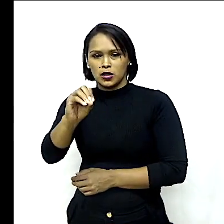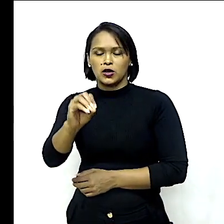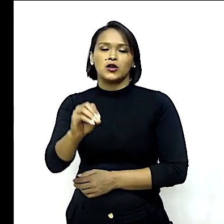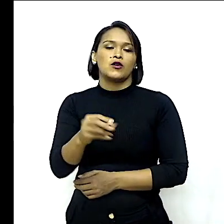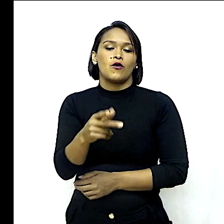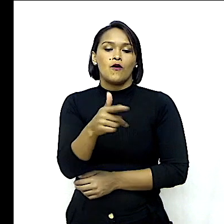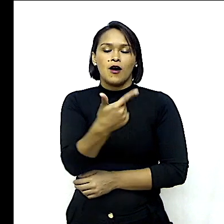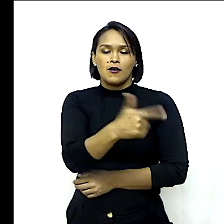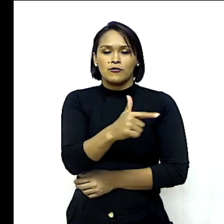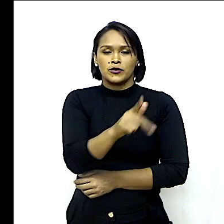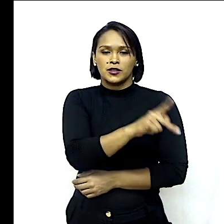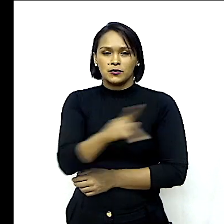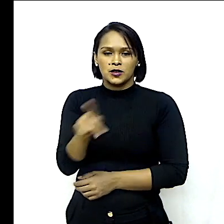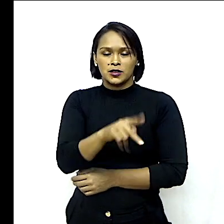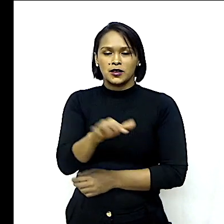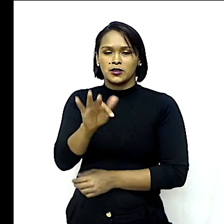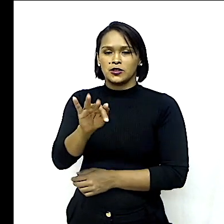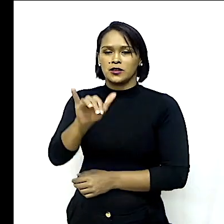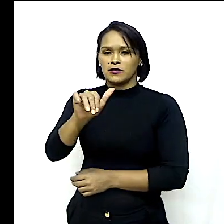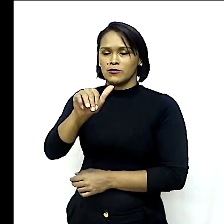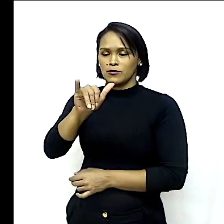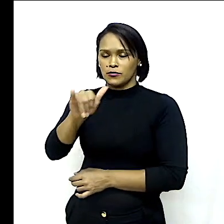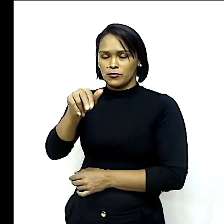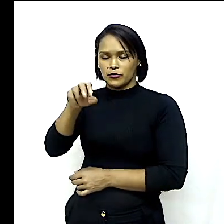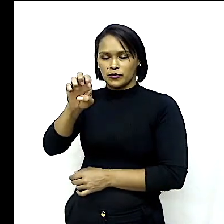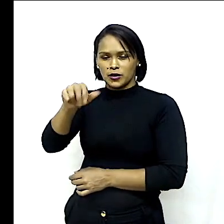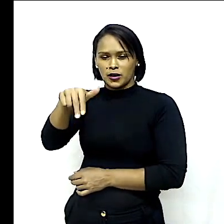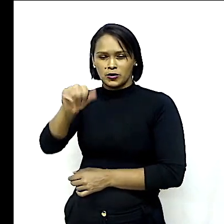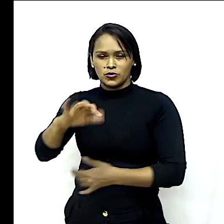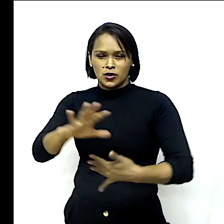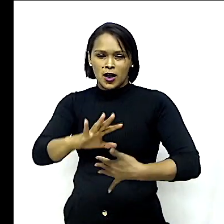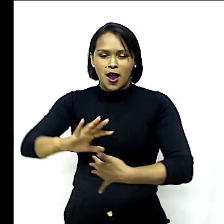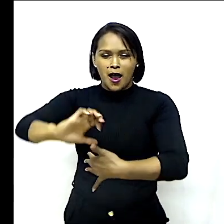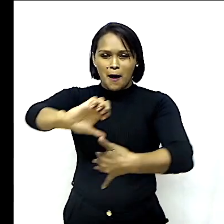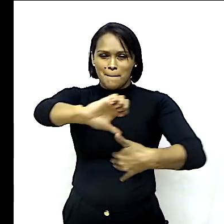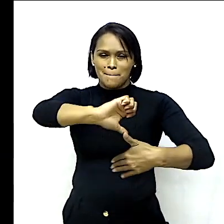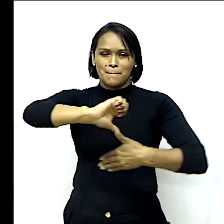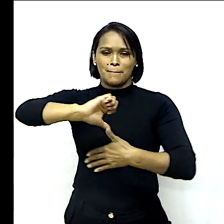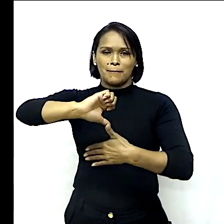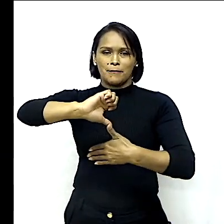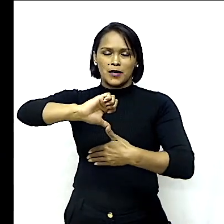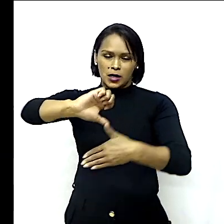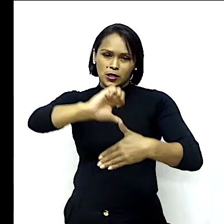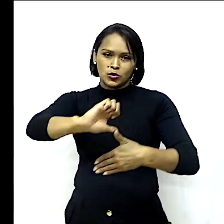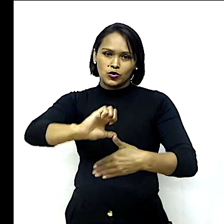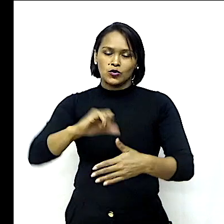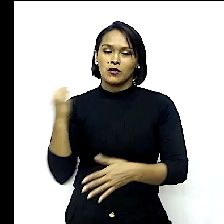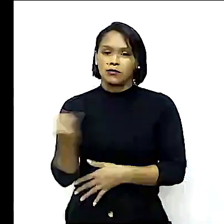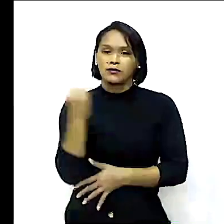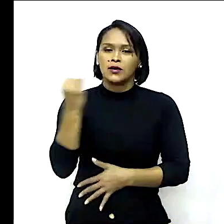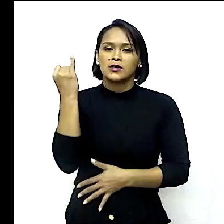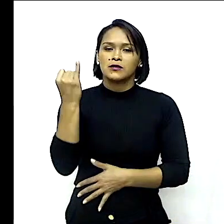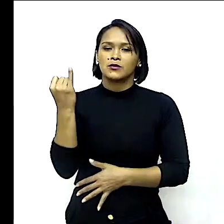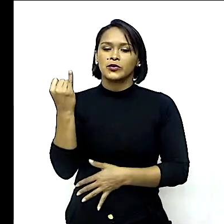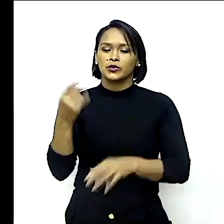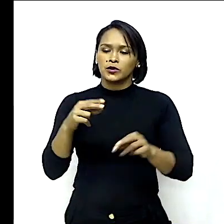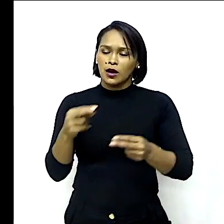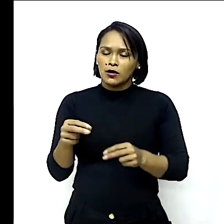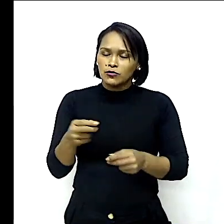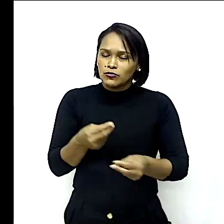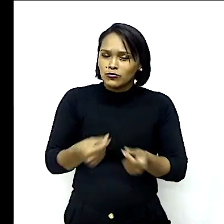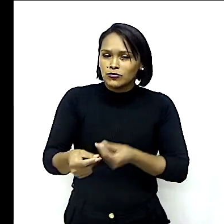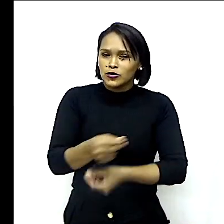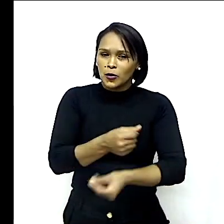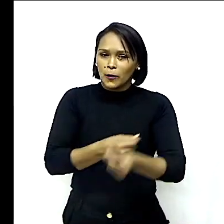faz a seguinte pergunta a América do Sul é o mais importante mercado para os produtos industriais brasileiros